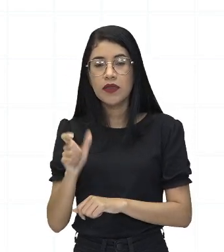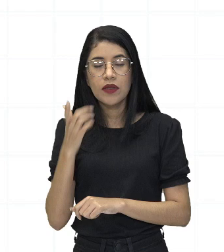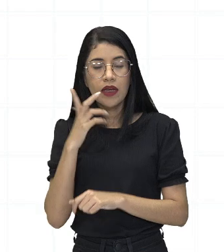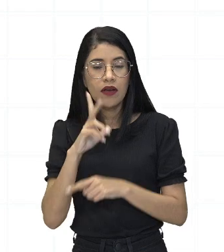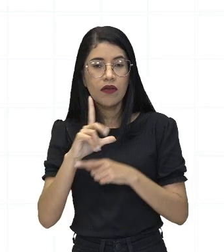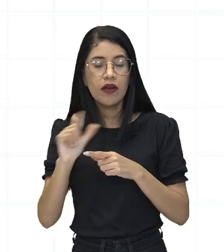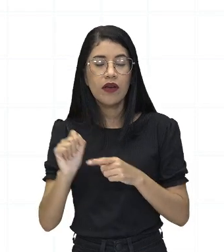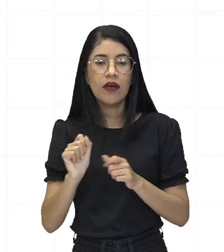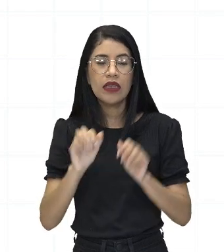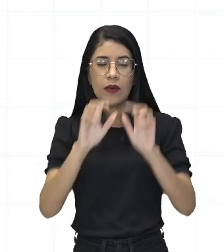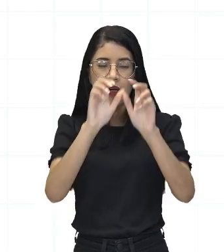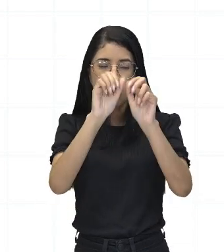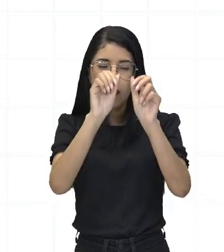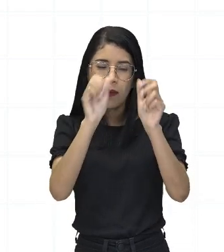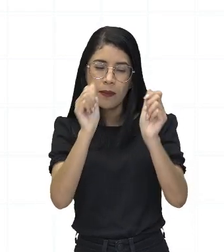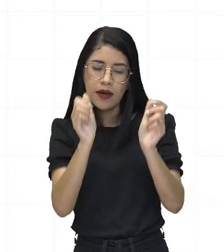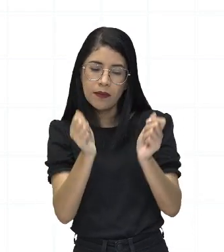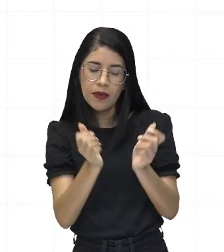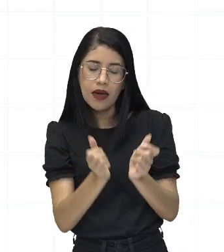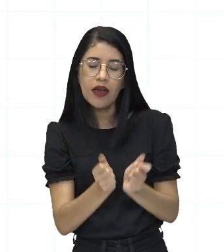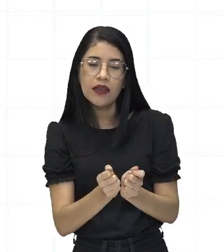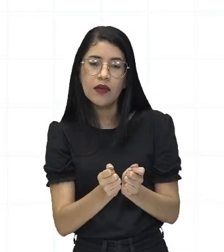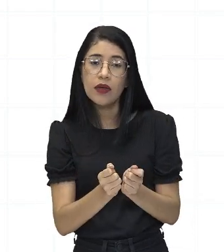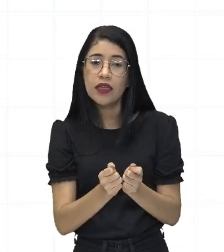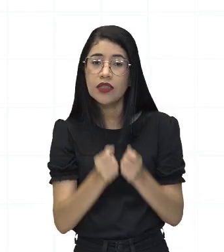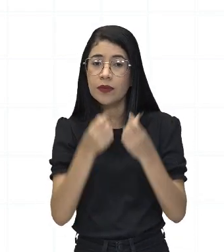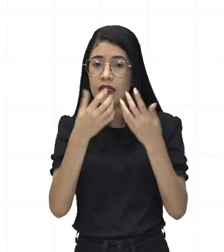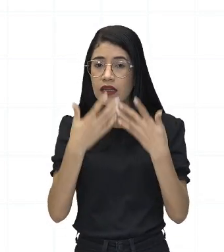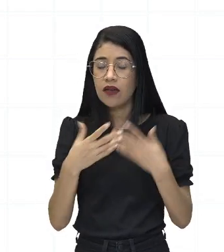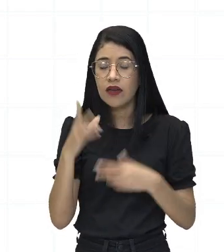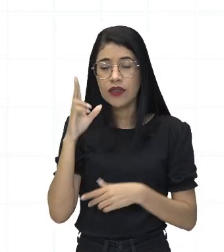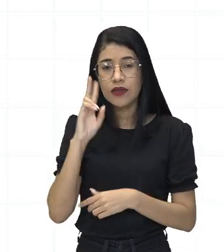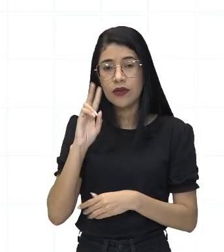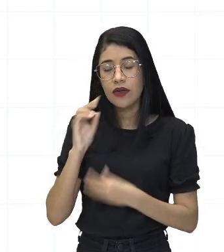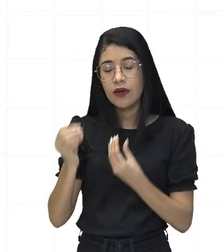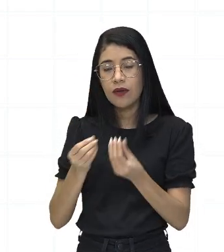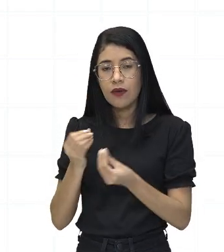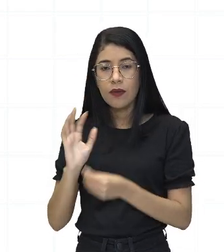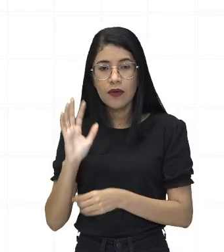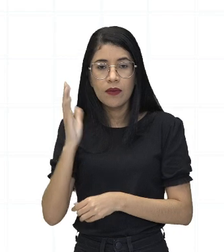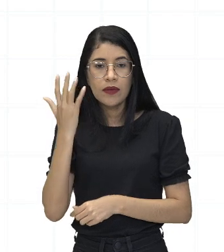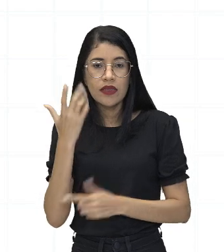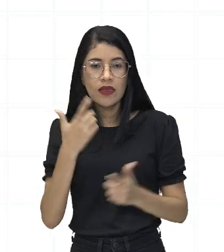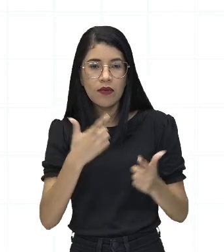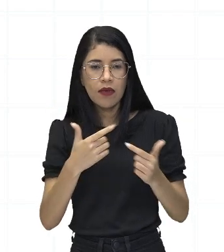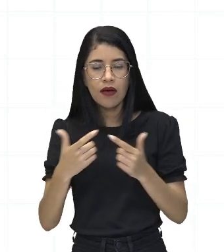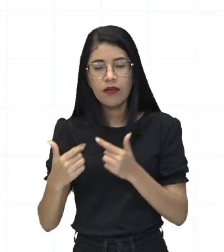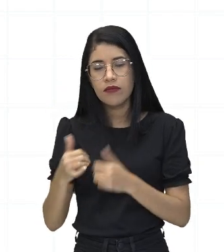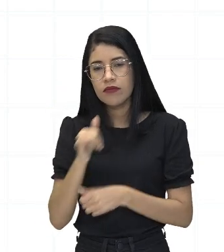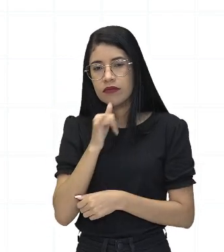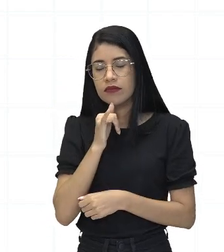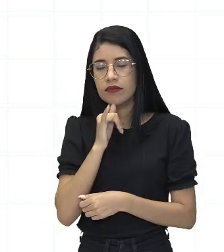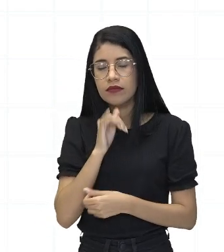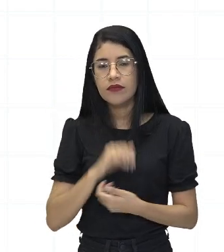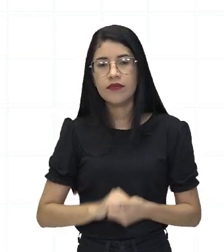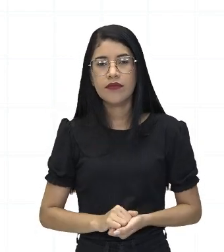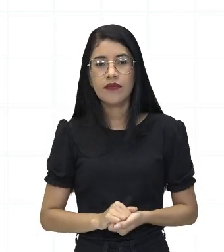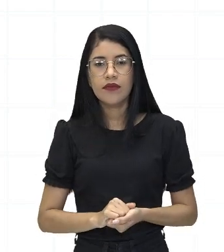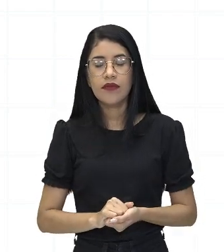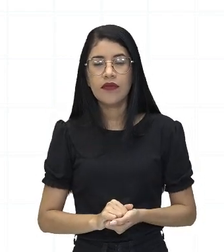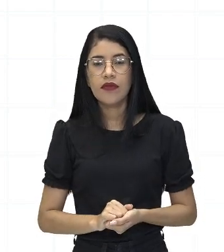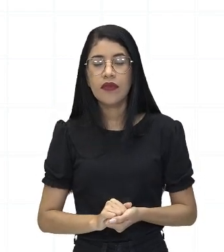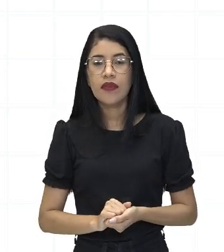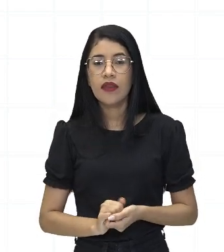alto relevo, ele fazia as narrativas de como tinha sido aquela vitória. Então os arcos que eles faziam era